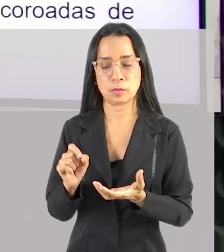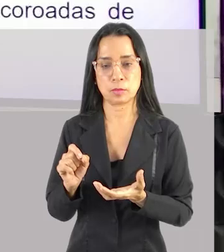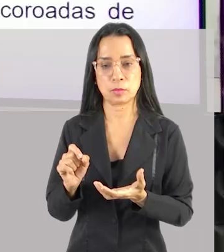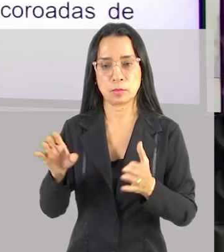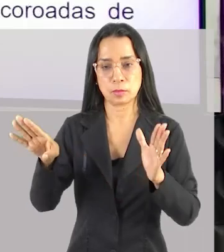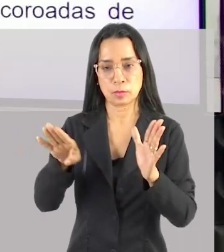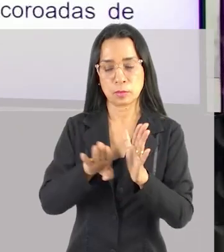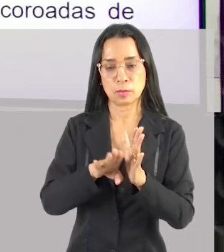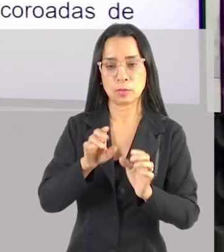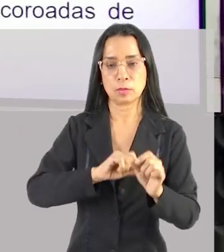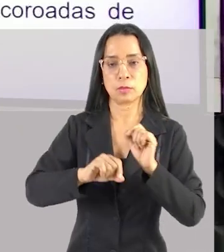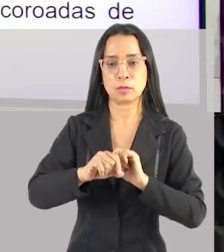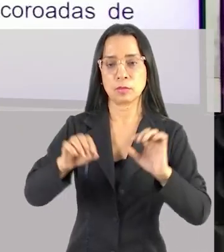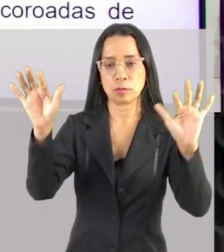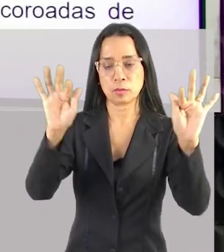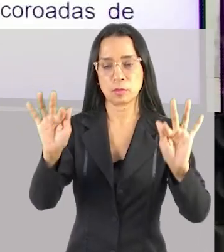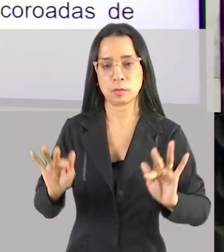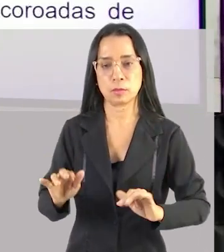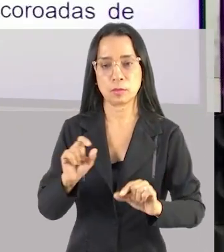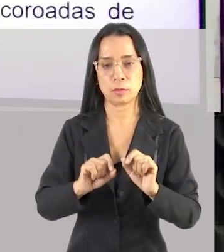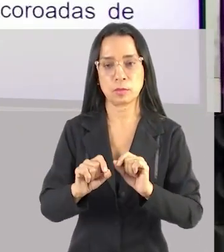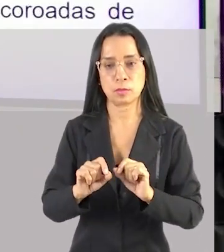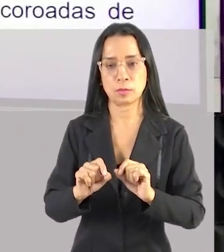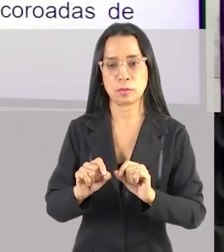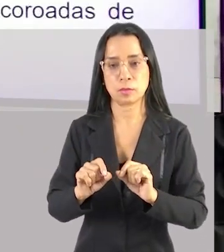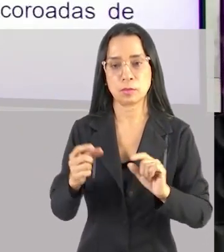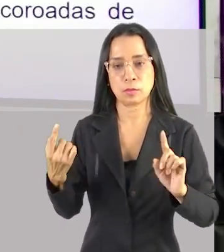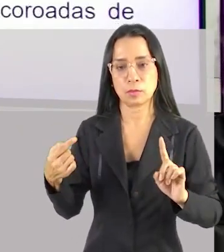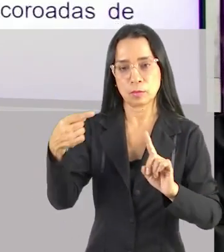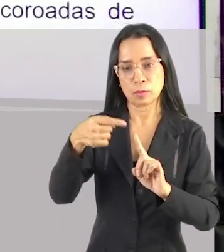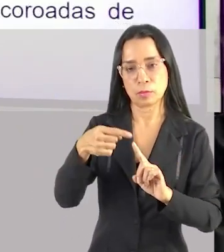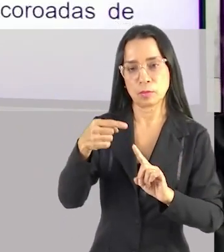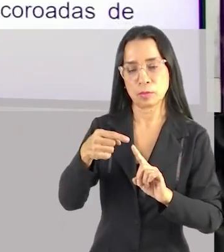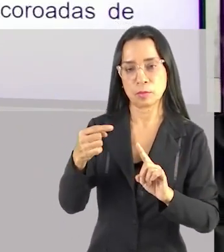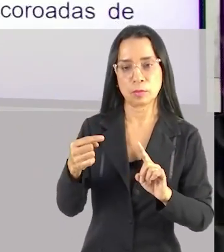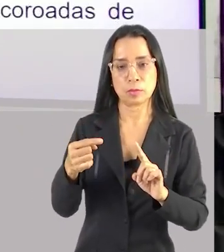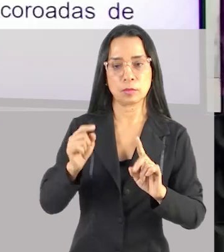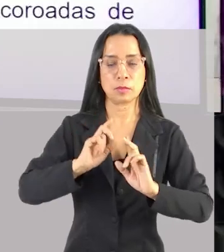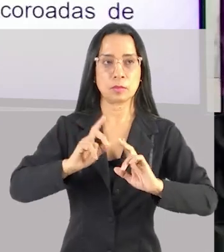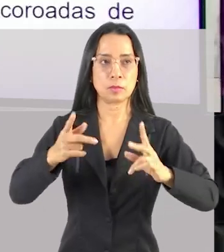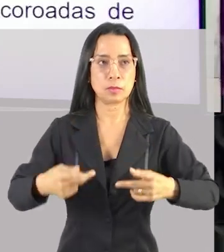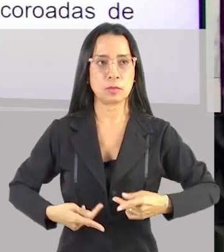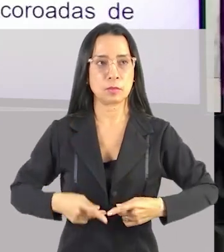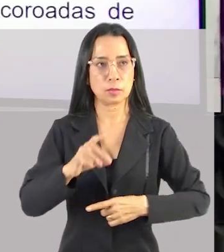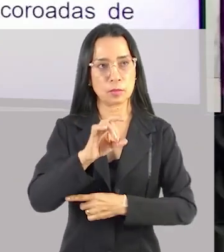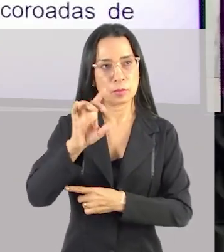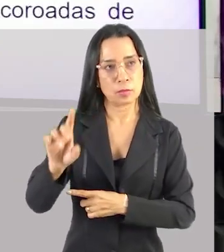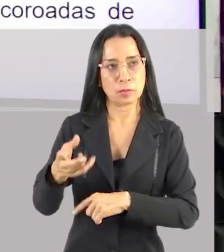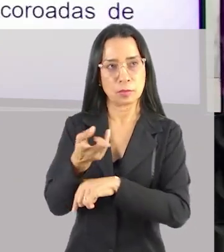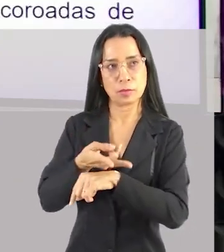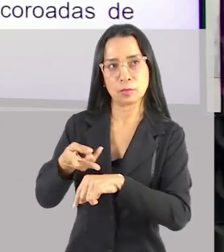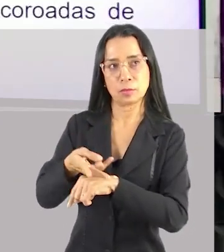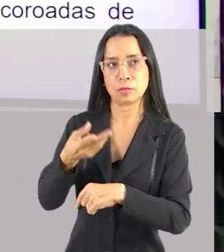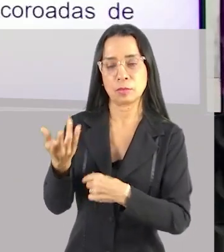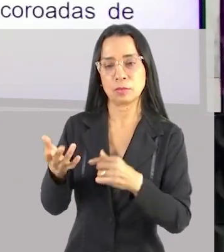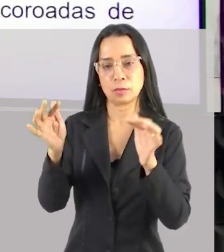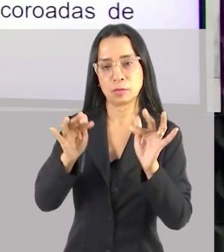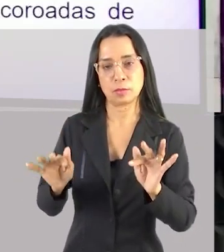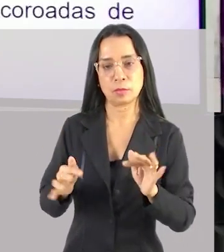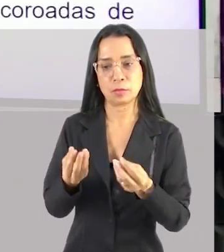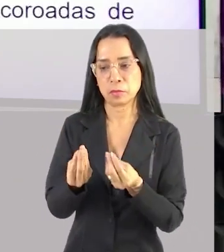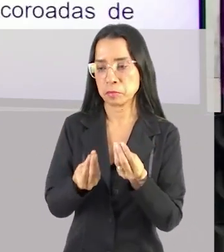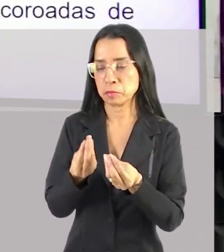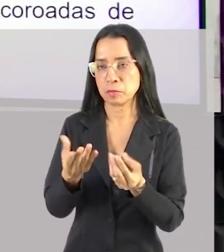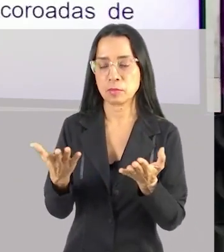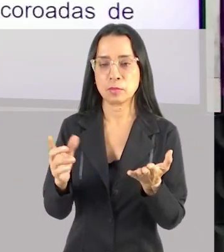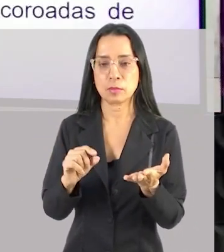Para a gente chegar à felicidade, que é a finalidade do ser humano, né, cada um busca ser feliz de uma maneira, né? Só